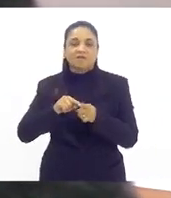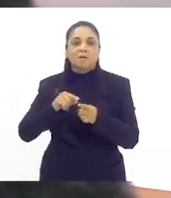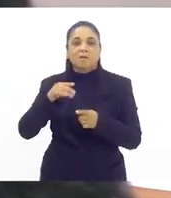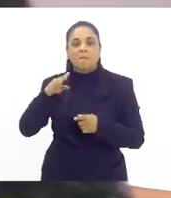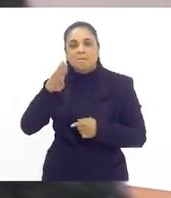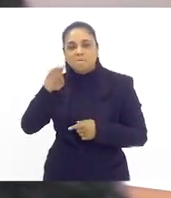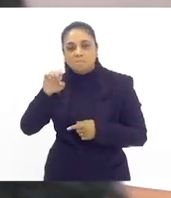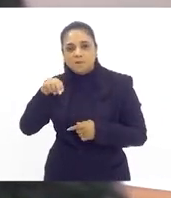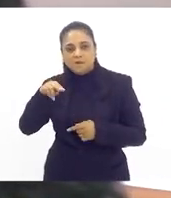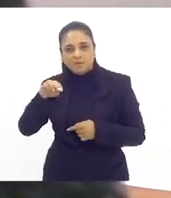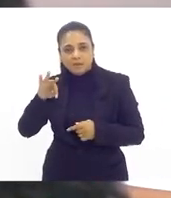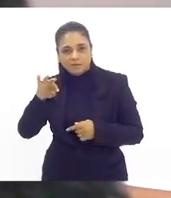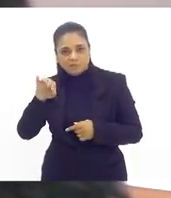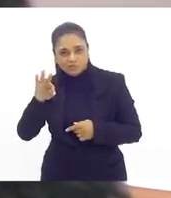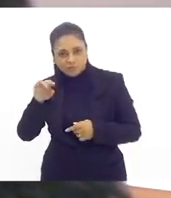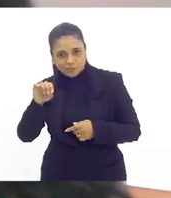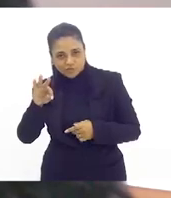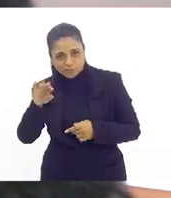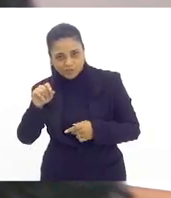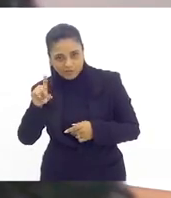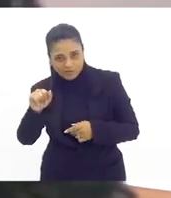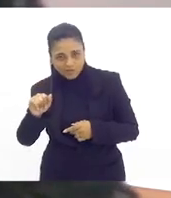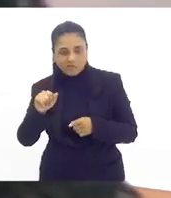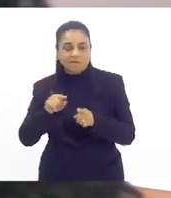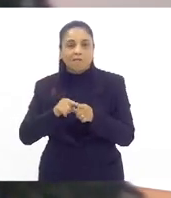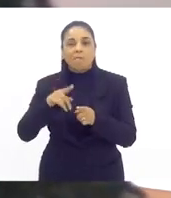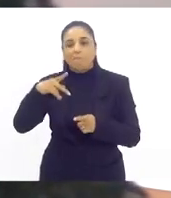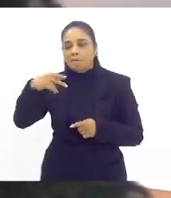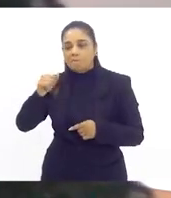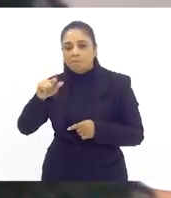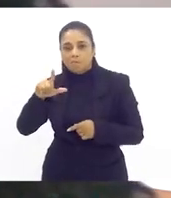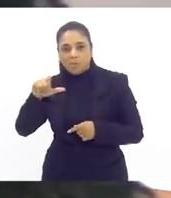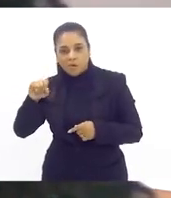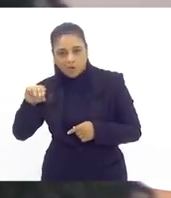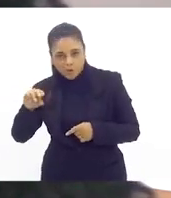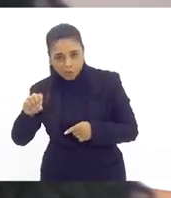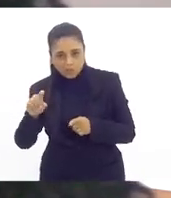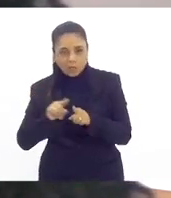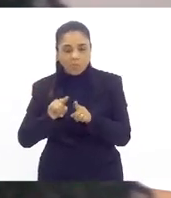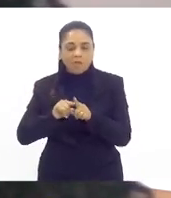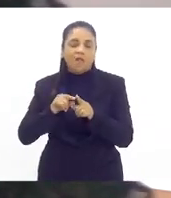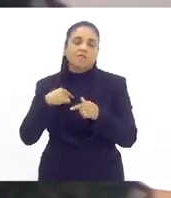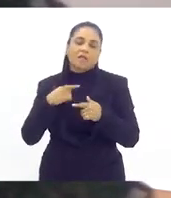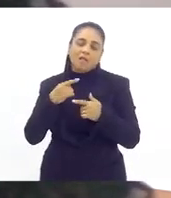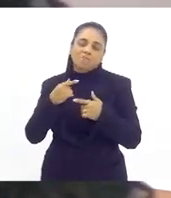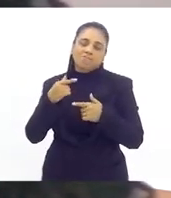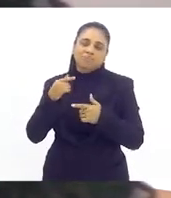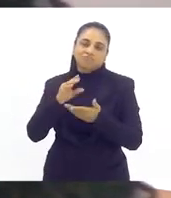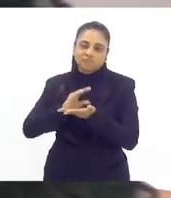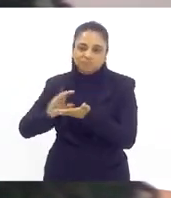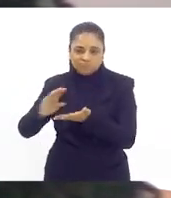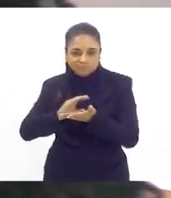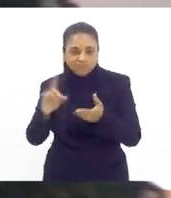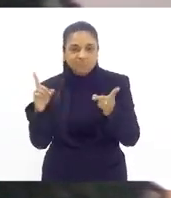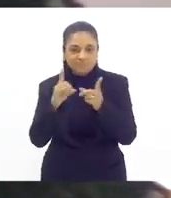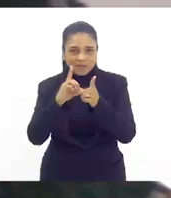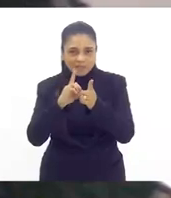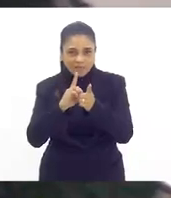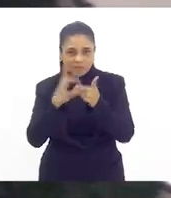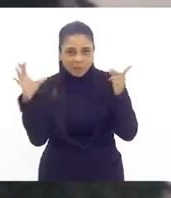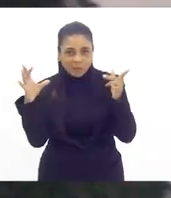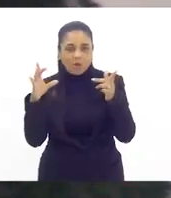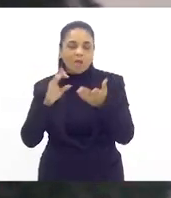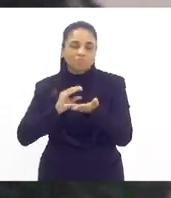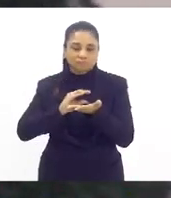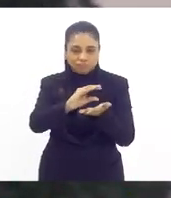da Silva Paulo Rocha porque finalmente a gente tem uma forma realmente democrática do dinheiro chegar na ponta através